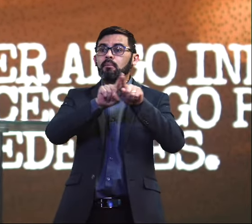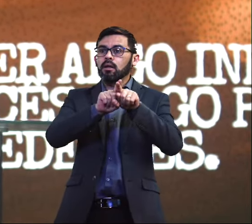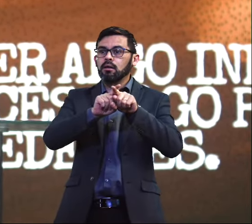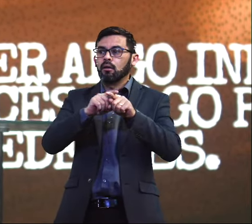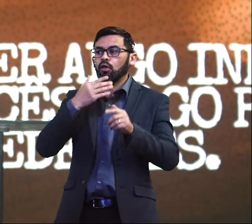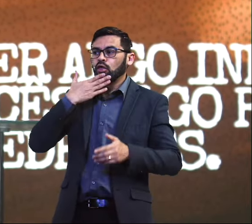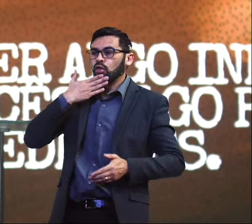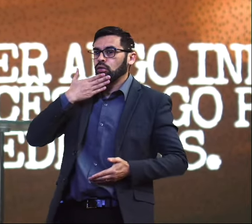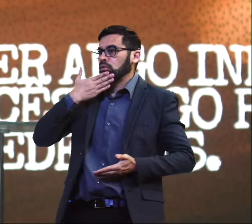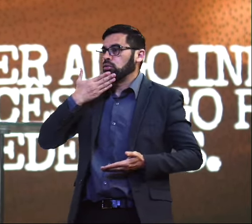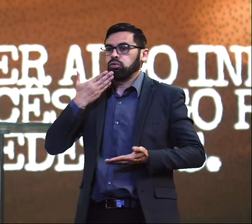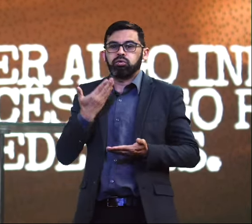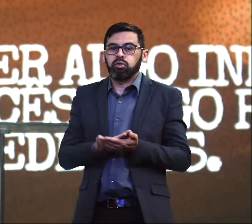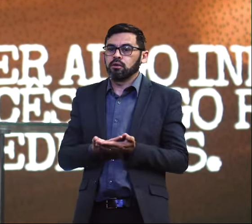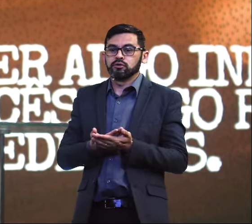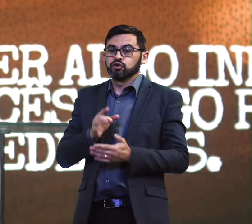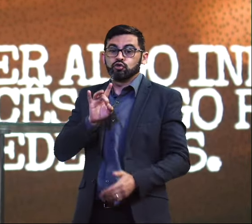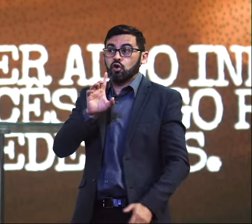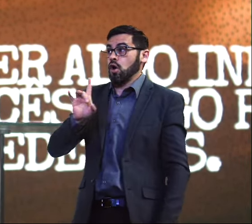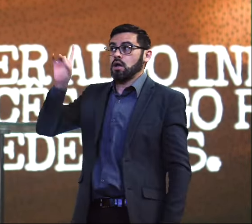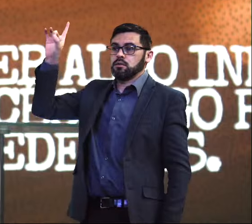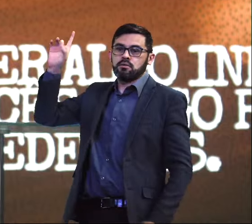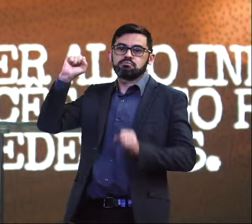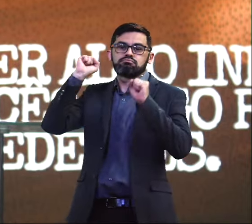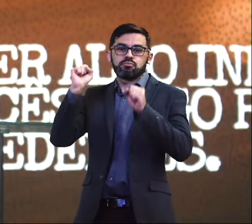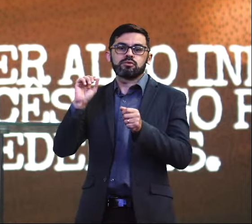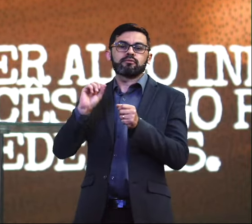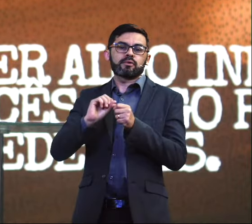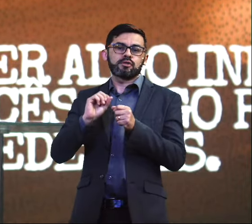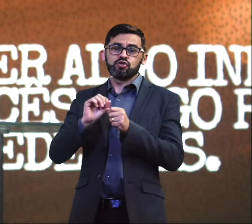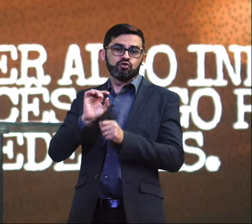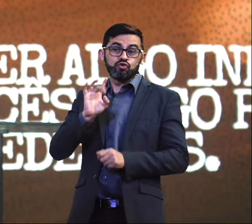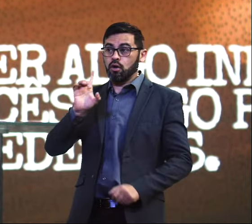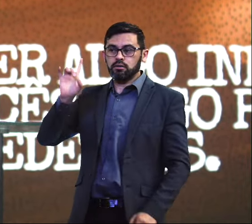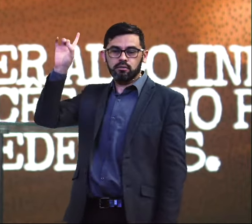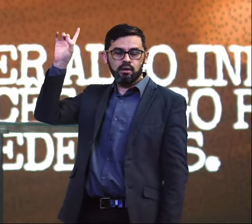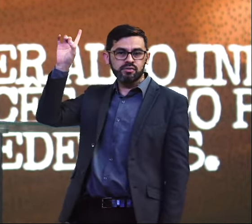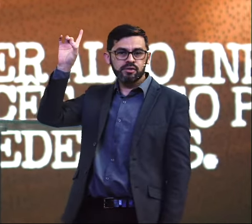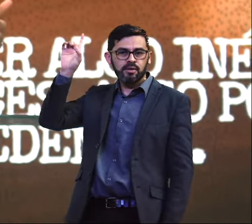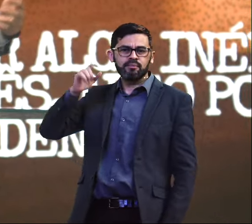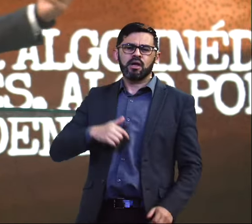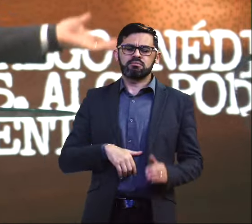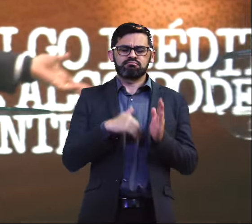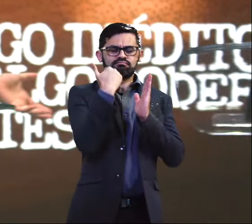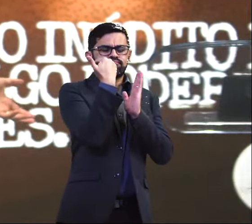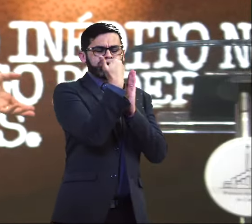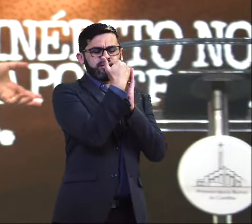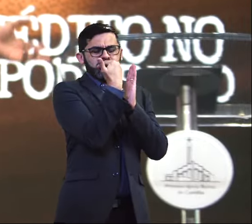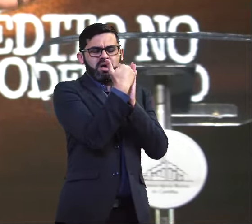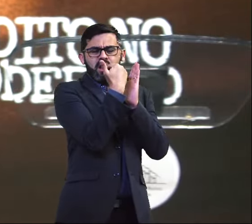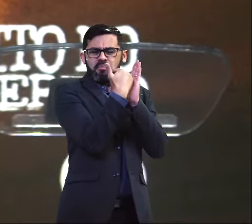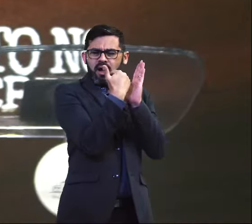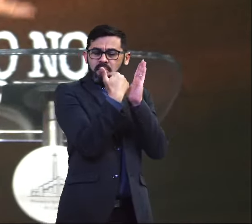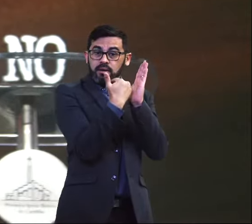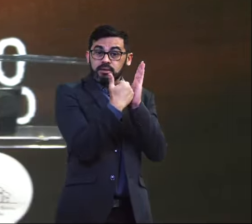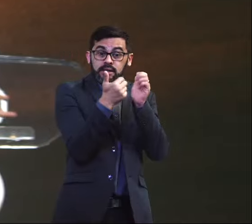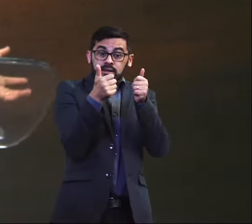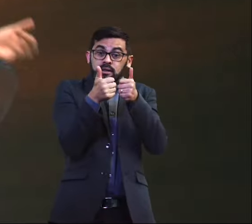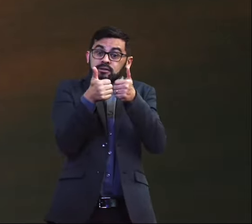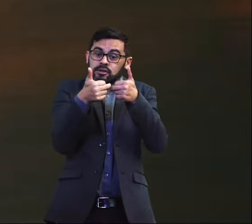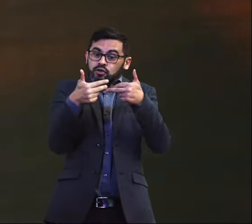isso aqui só Deus podia fazer. E ele continua enumerando as testemunhas dessa